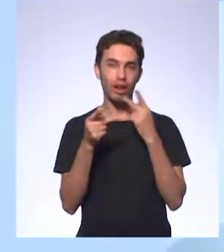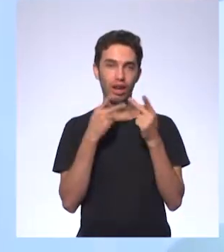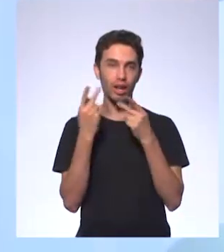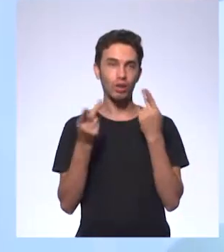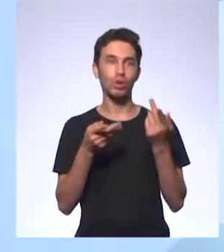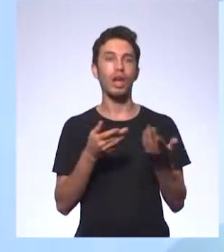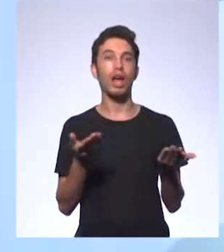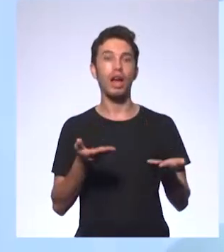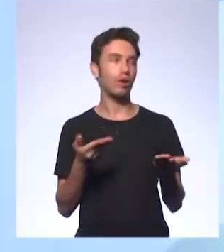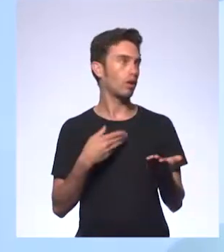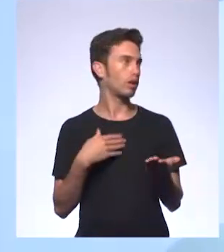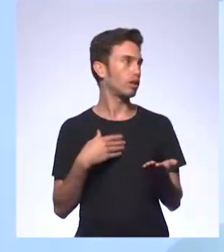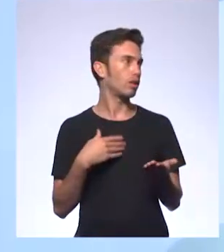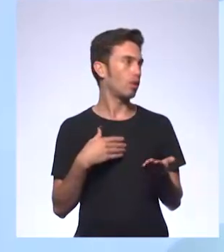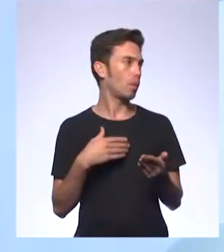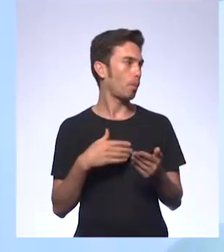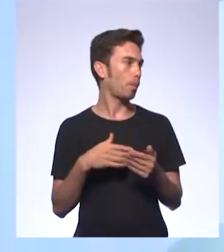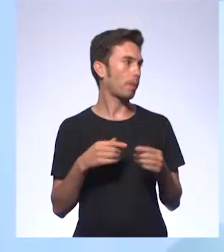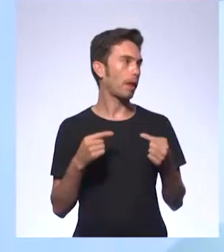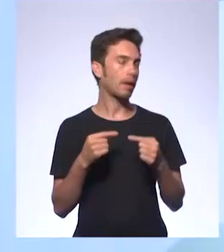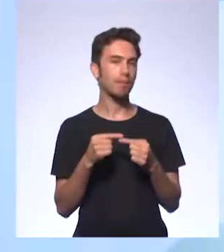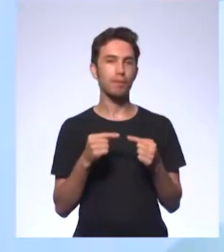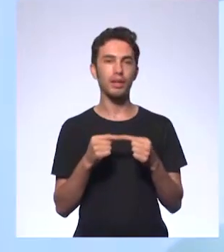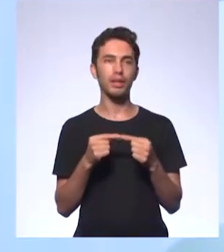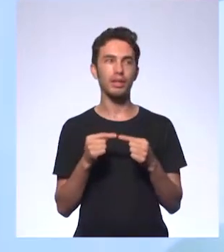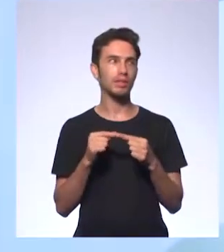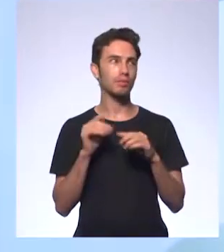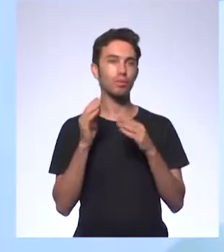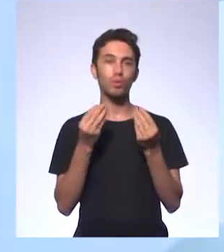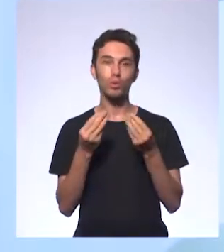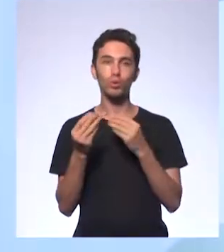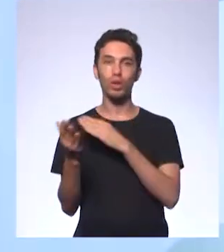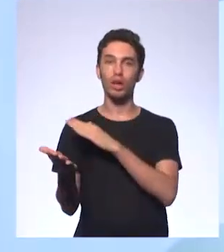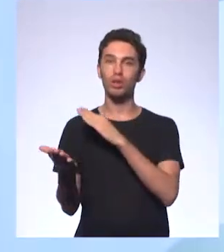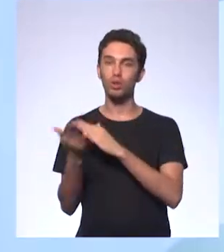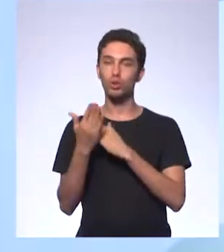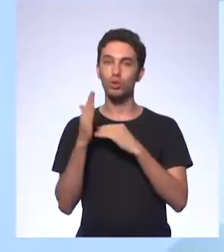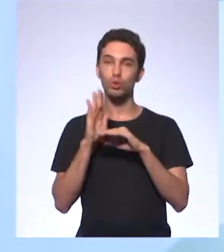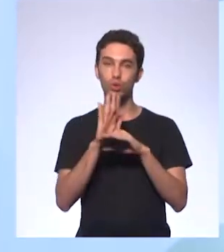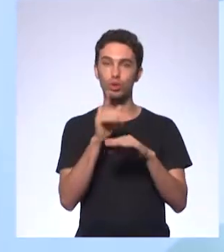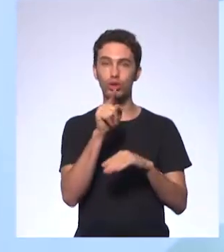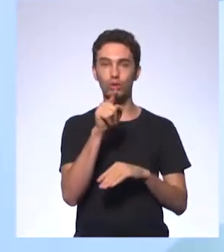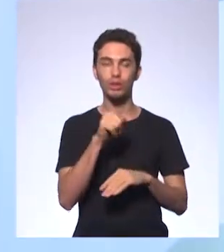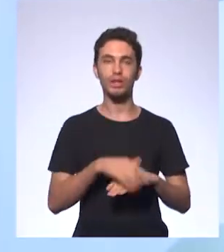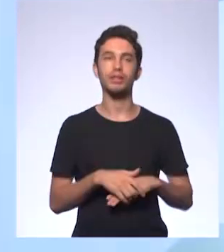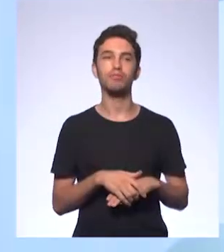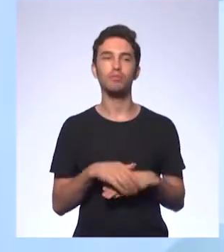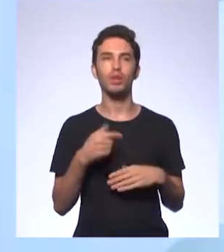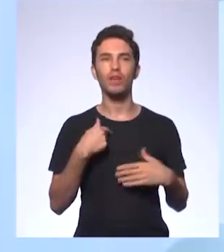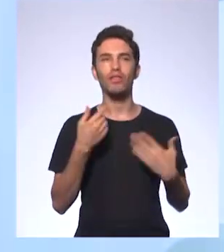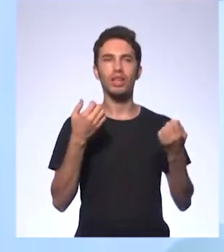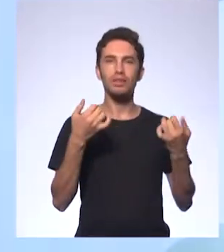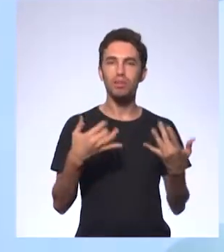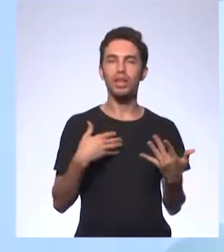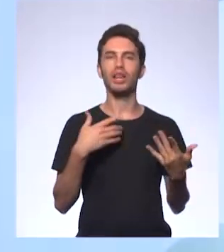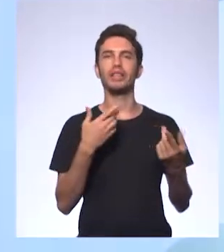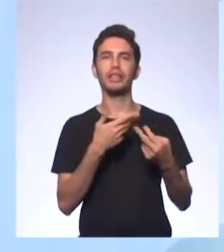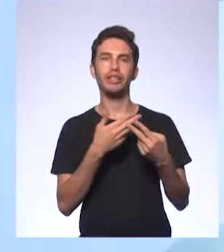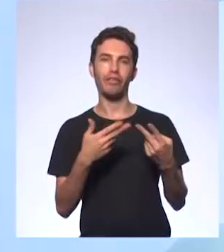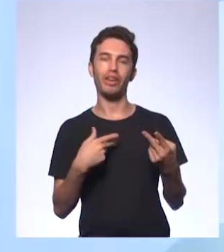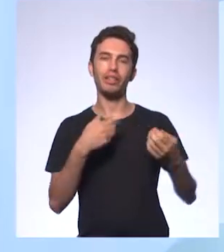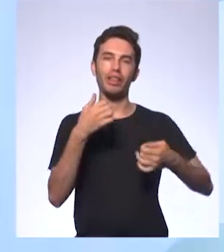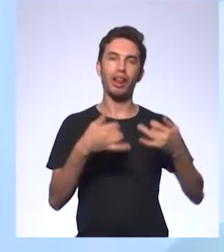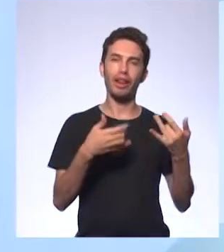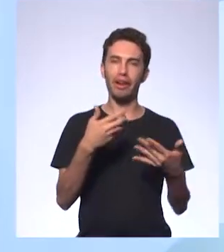é uma aula que precisa muito da interação de vocês, porque a outra aula vocês perceberam que eu fiquei conceituando aqui, né, oração,